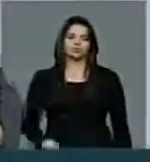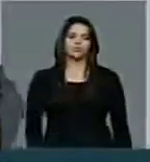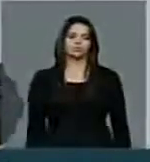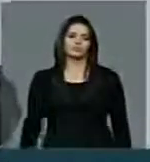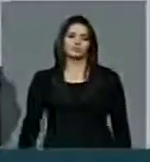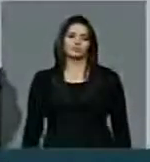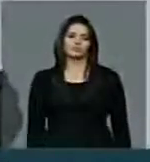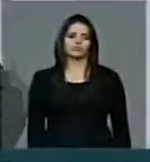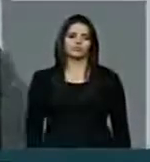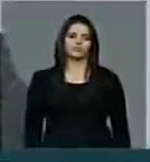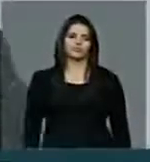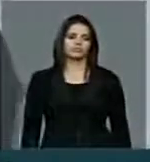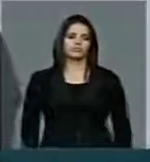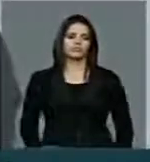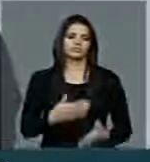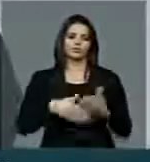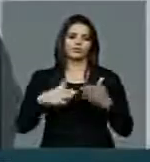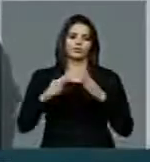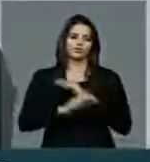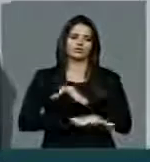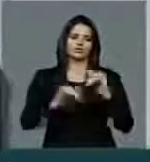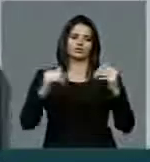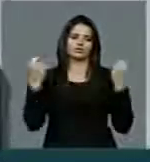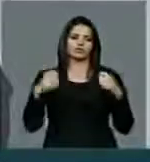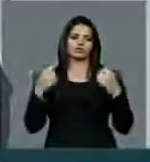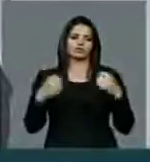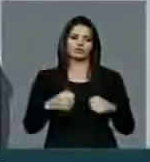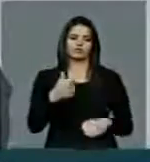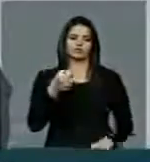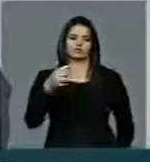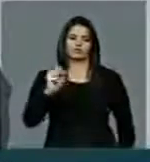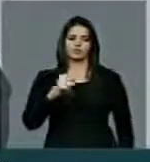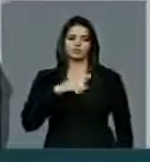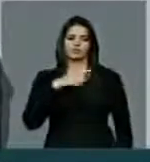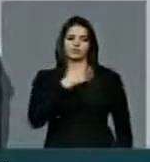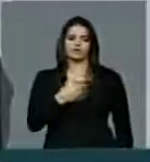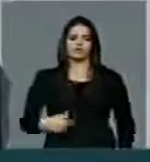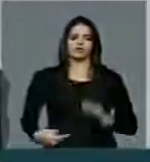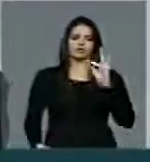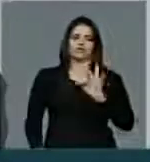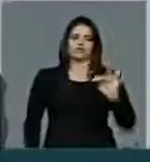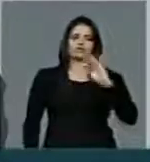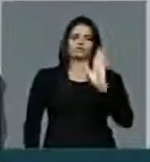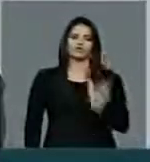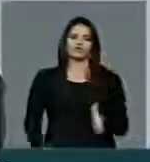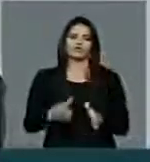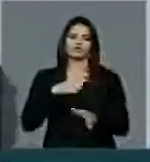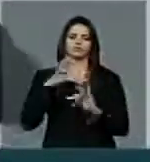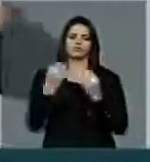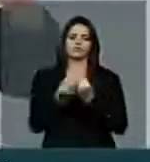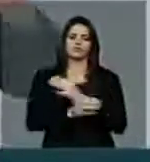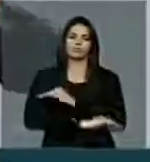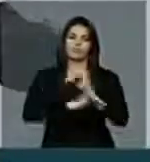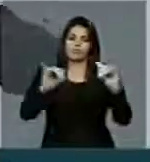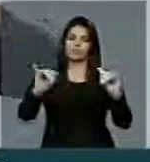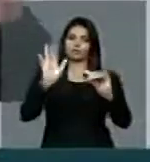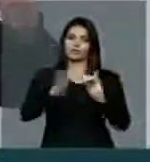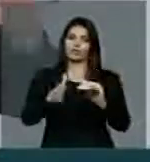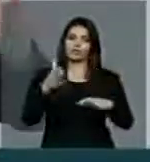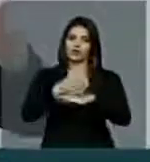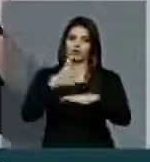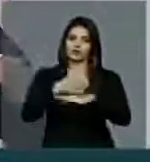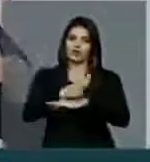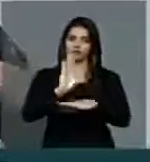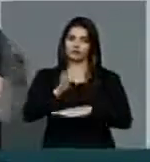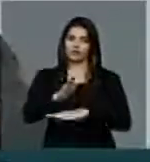Porque, senhores, todas as informações necessárias de 2008 que existem no governo federal já foram tornadas disponíveis. Há áreas que não